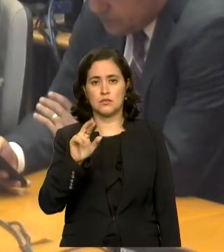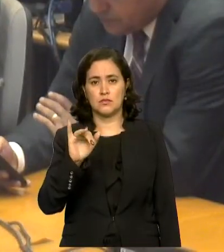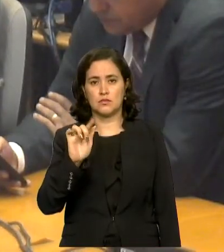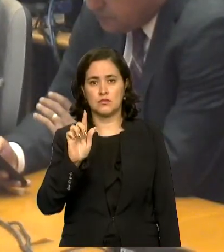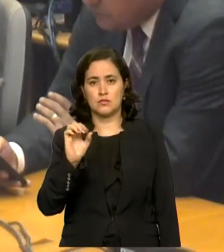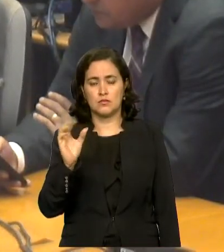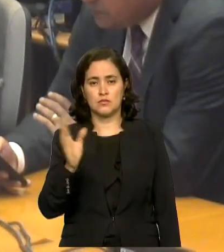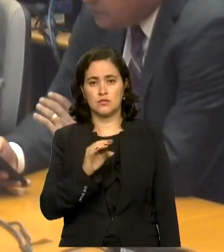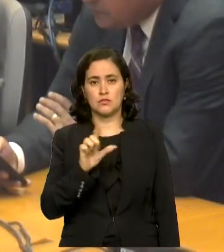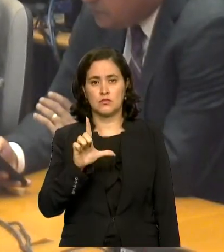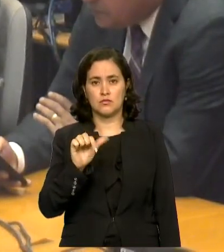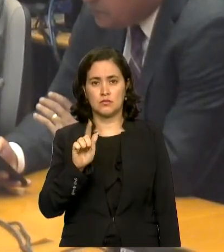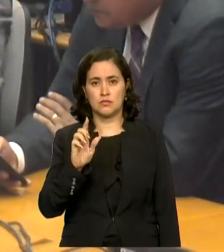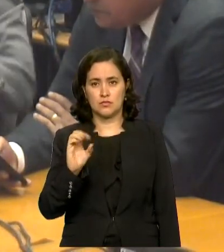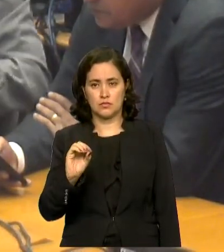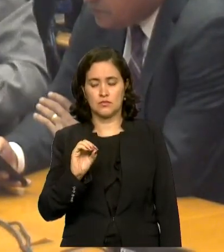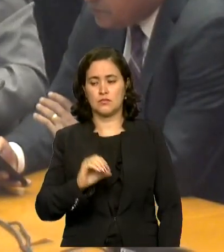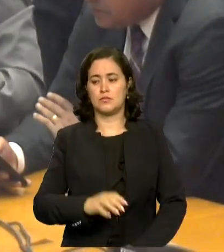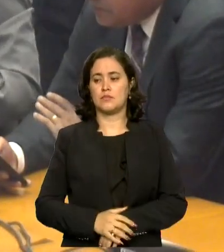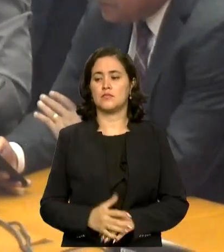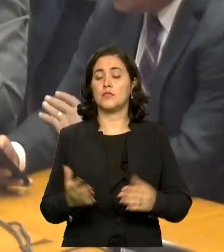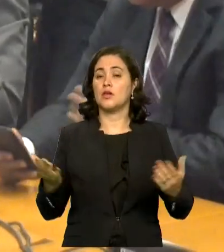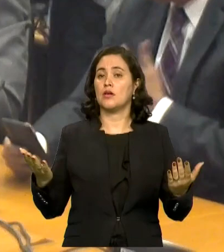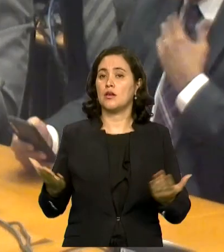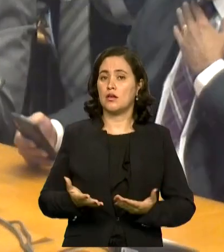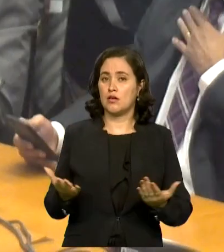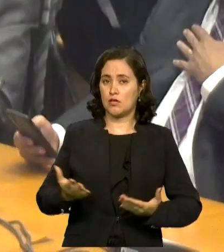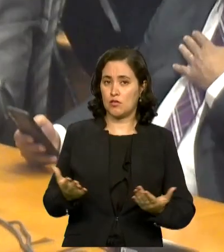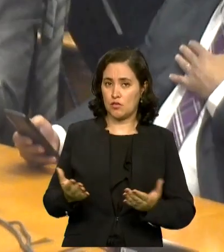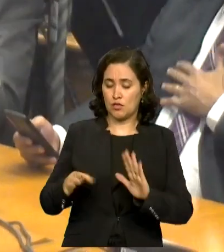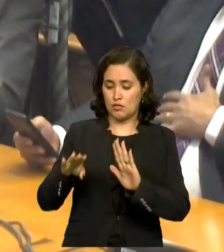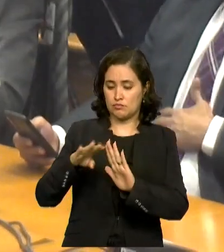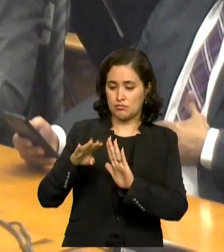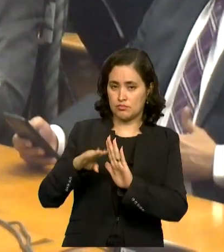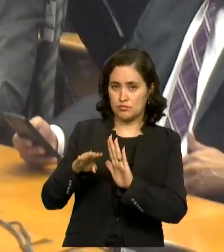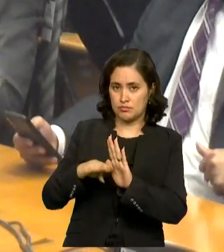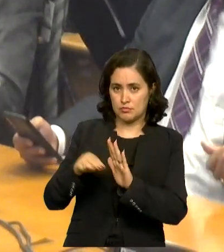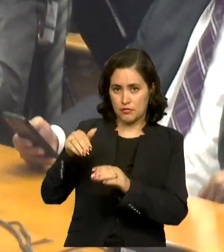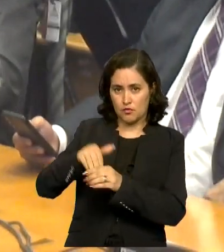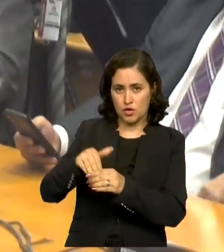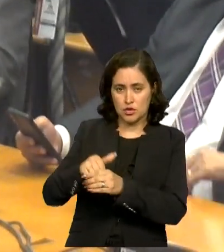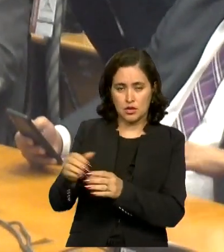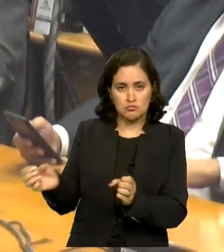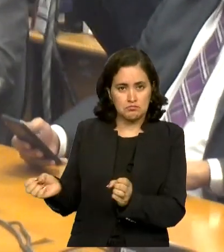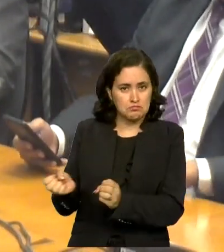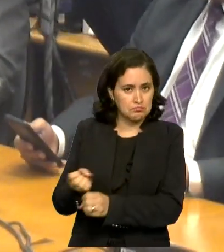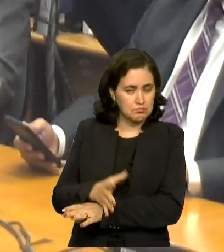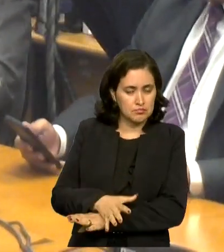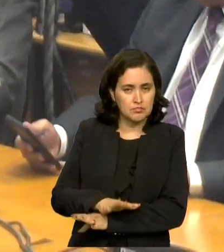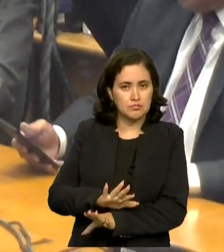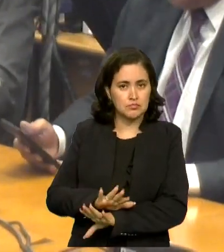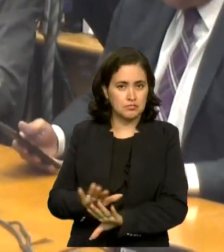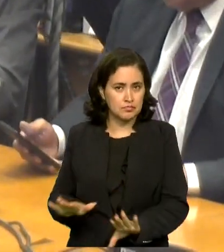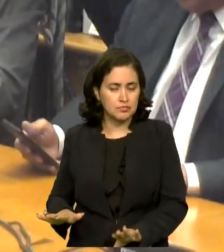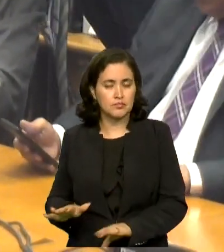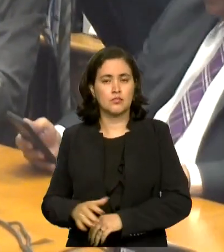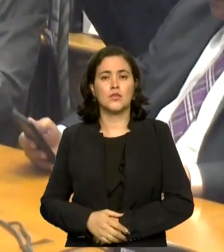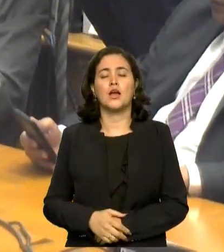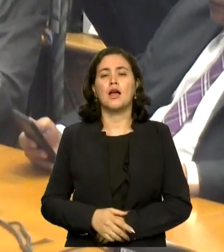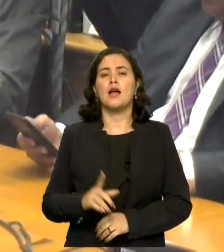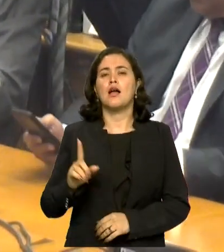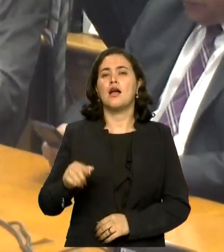Encerrado neste instante a ordem do dia no plenário deputado Najib Aik, o momento em que os deputados analisam projetos de leis